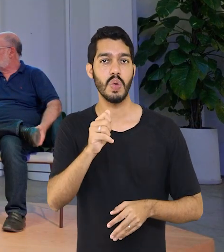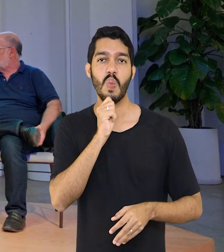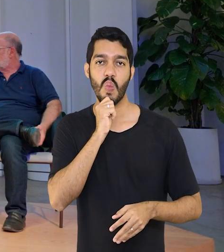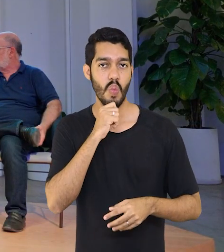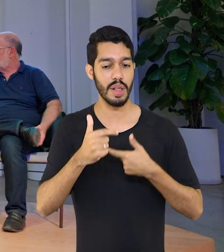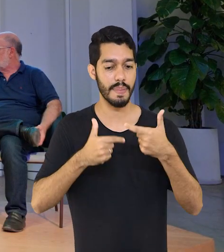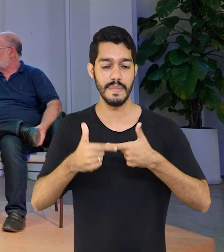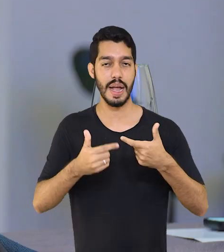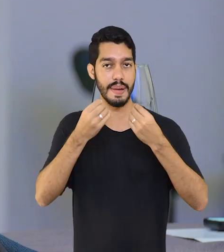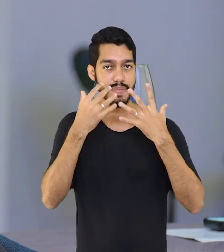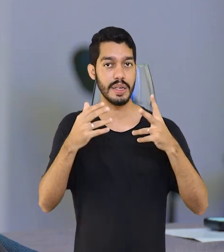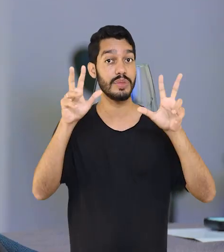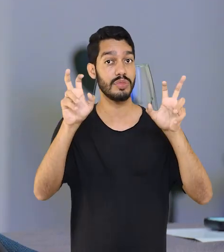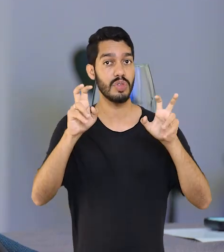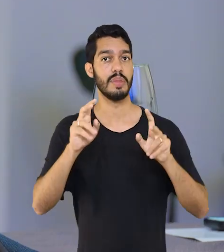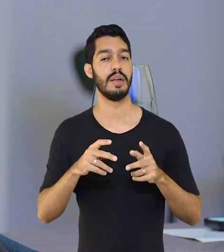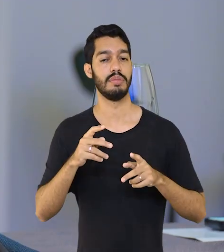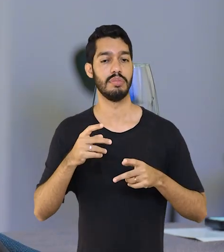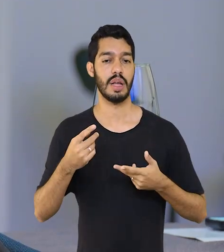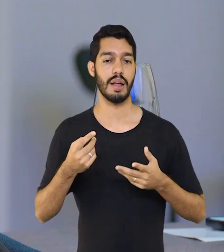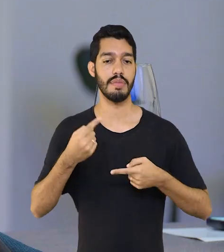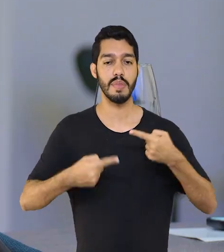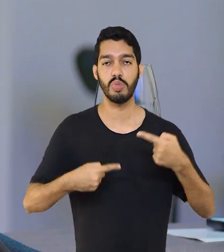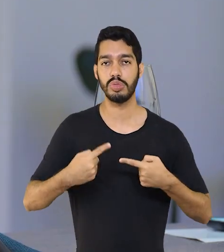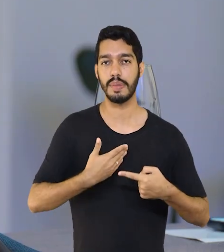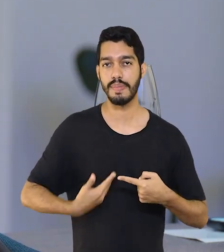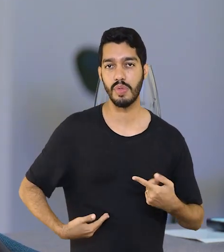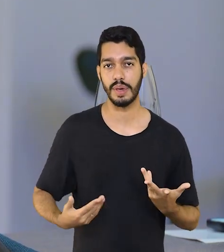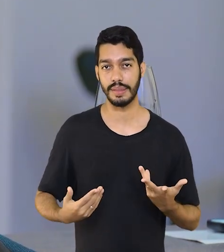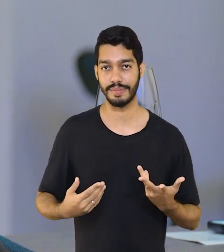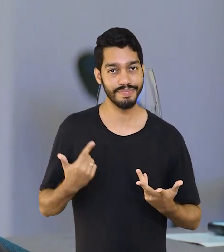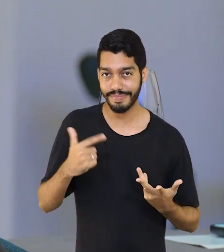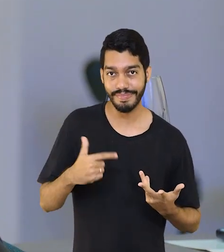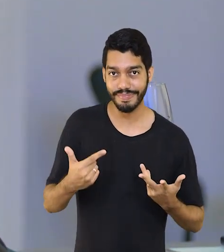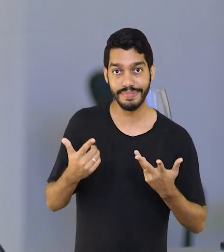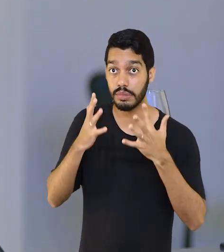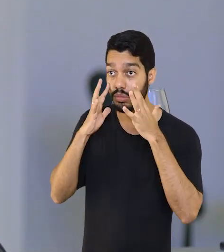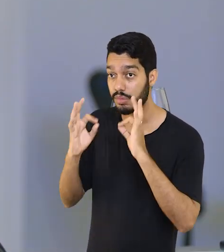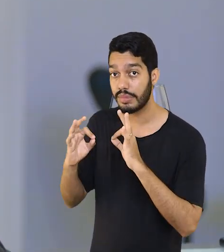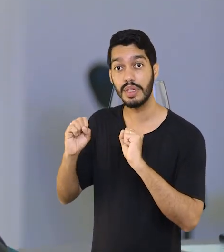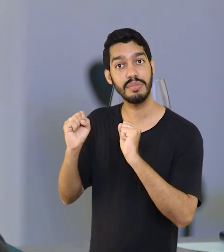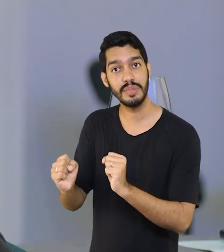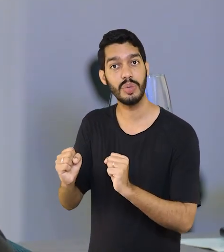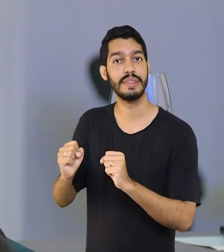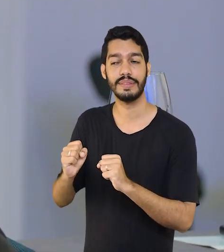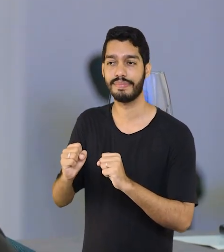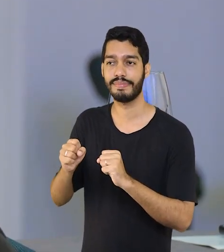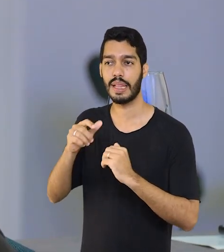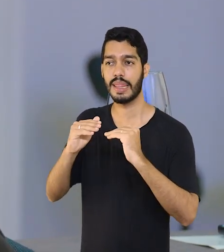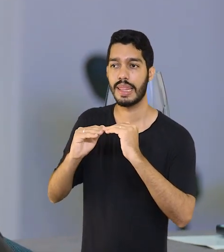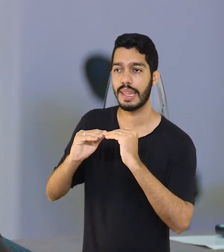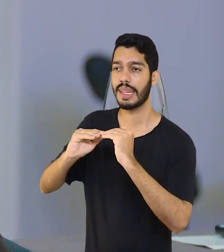bem trabalhado em termos de políticas públicas, pode fazer com que a gente passe a ter ainda um nível